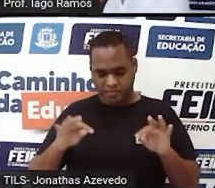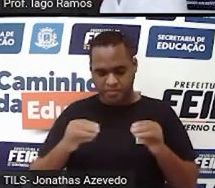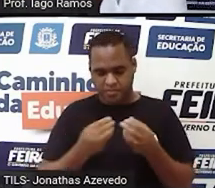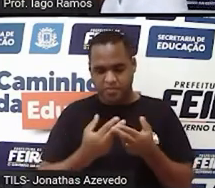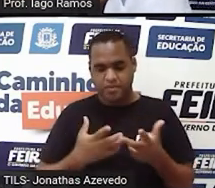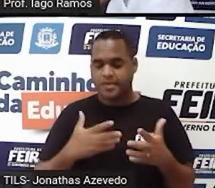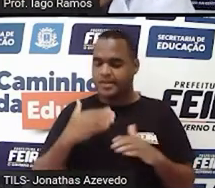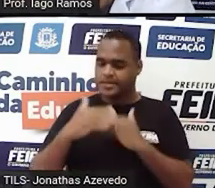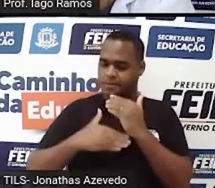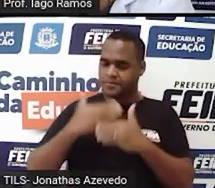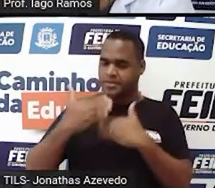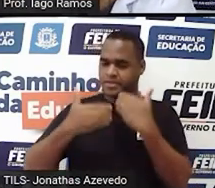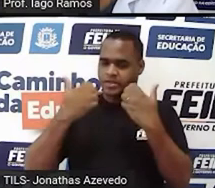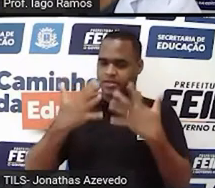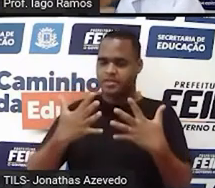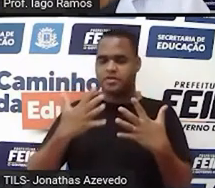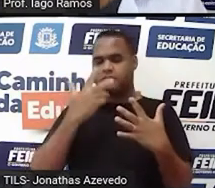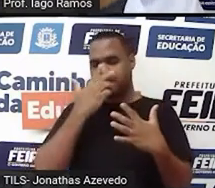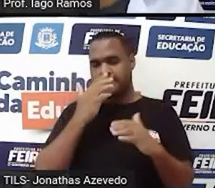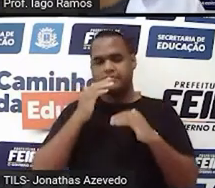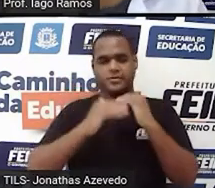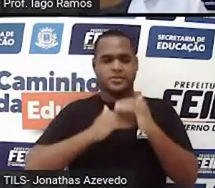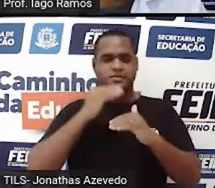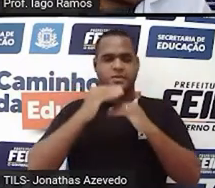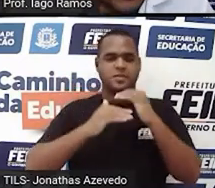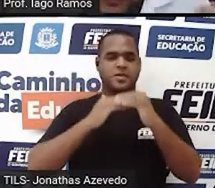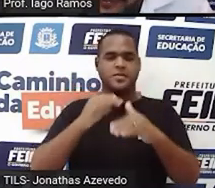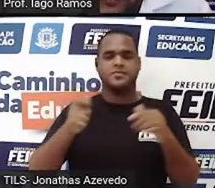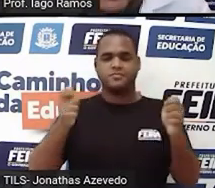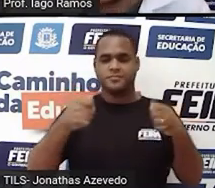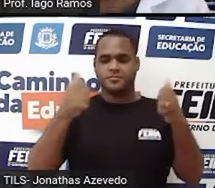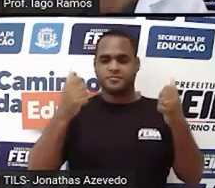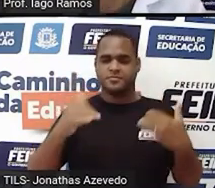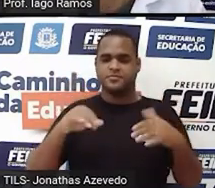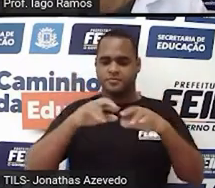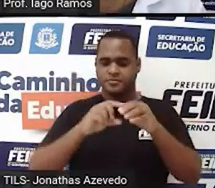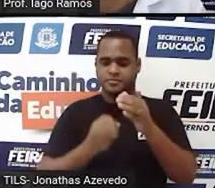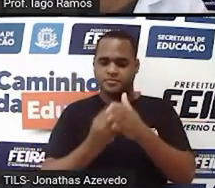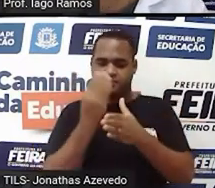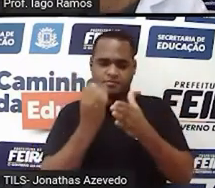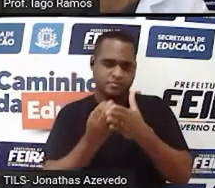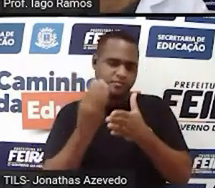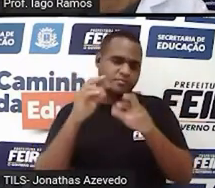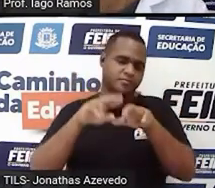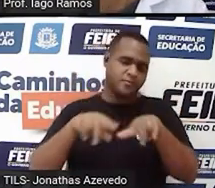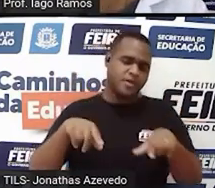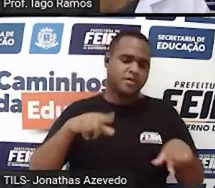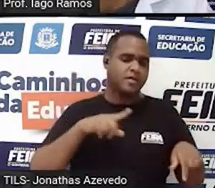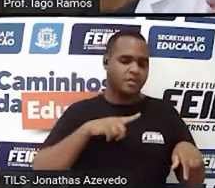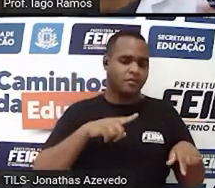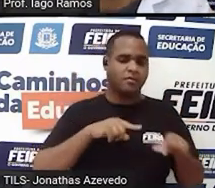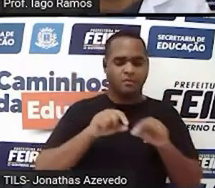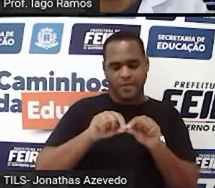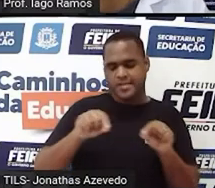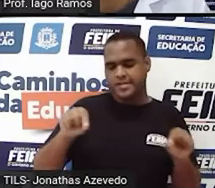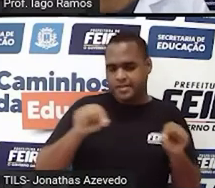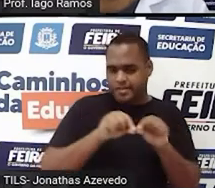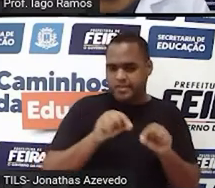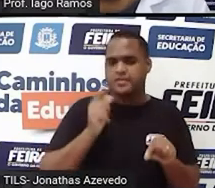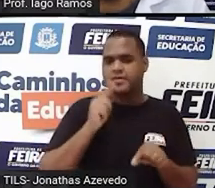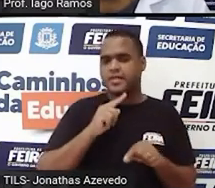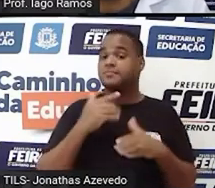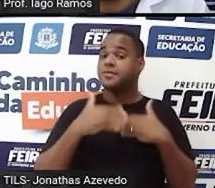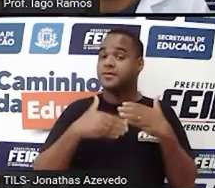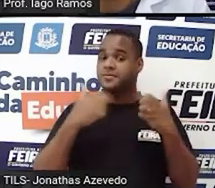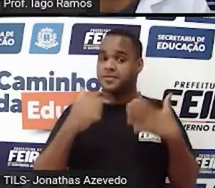foi evoluindo passou por um processo de evolução pois foram sendo criados instrumentos de medida e por aí